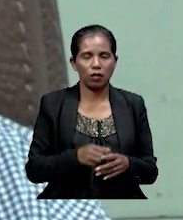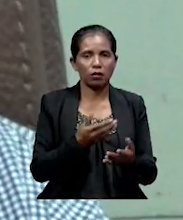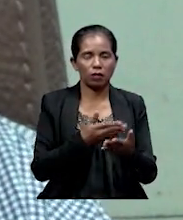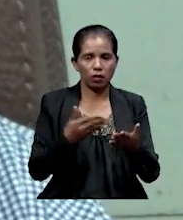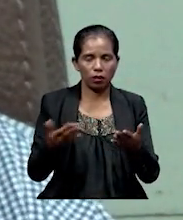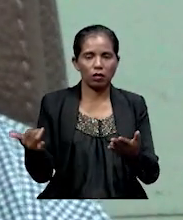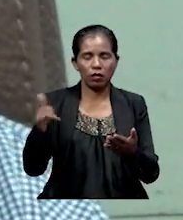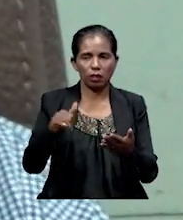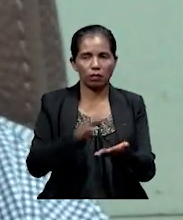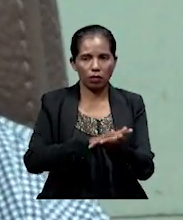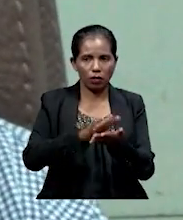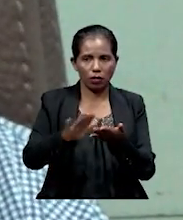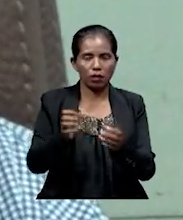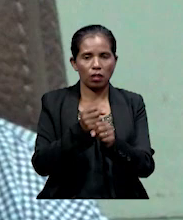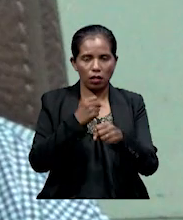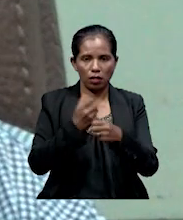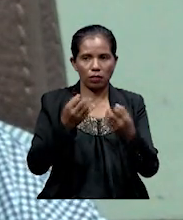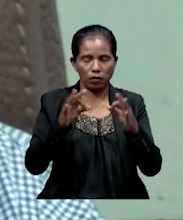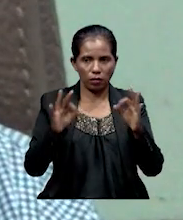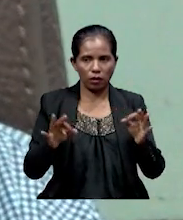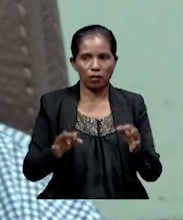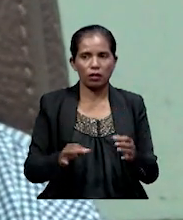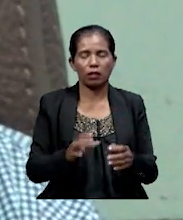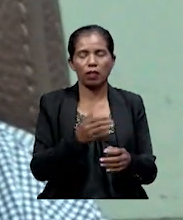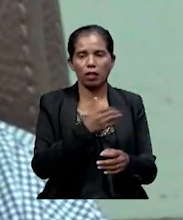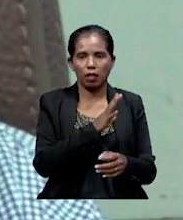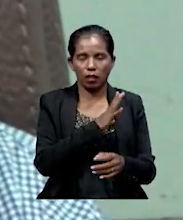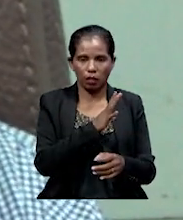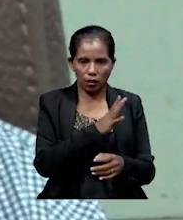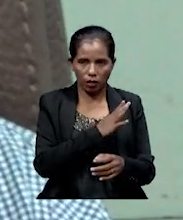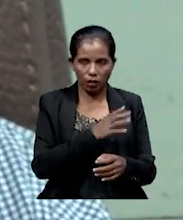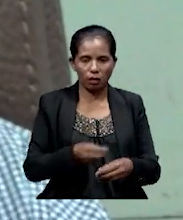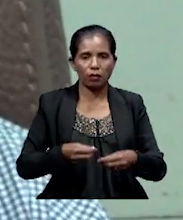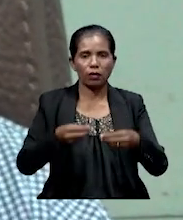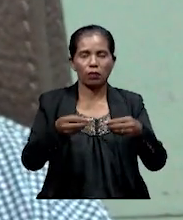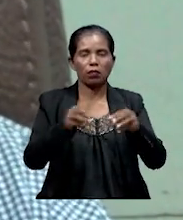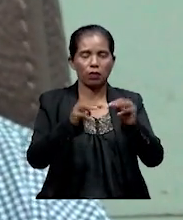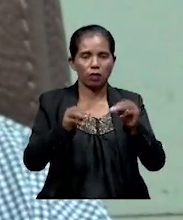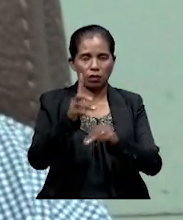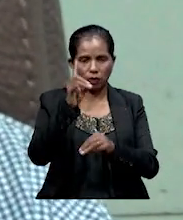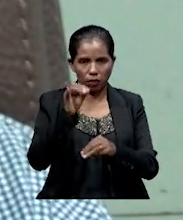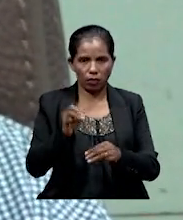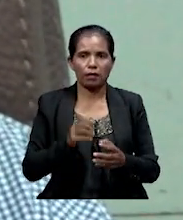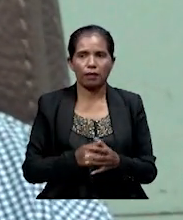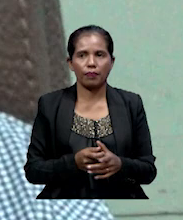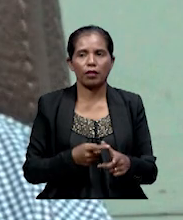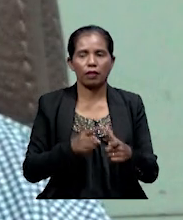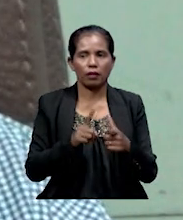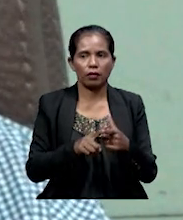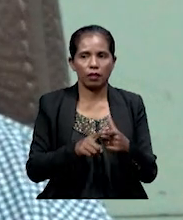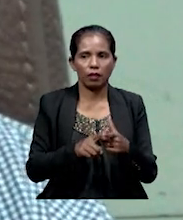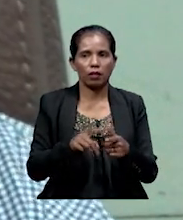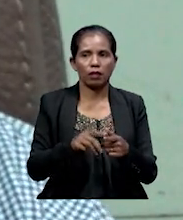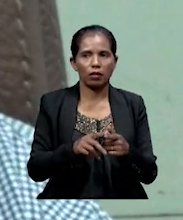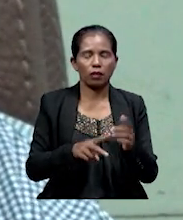uma bateria, será que consegue ater ou não, agora halo handover ou não, vamos no Cipudile, mas volume